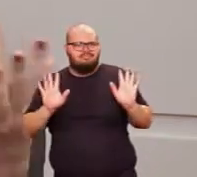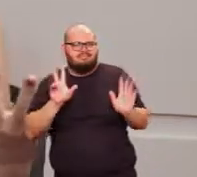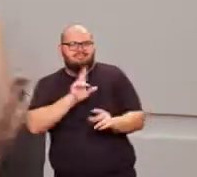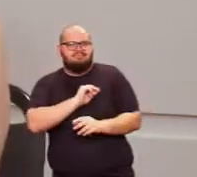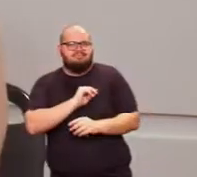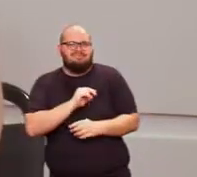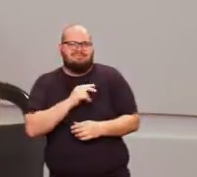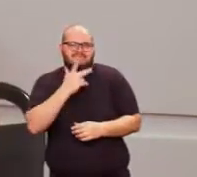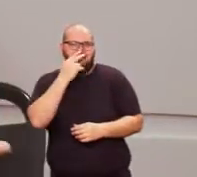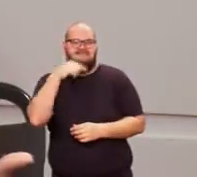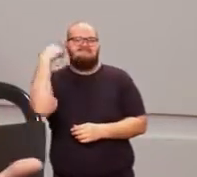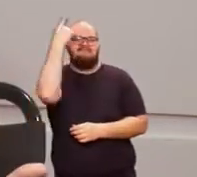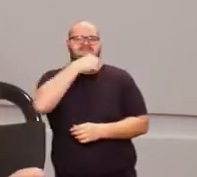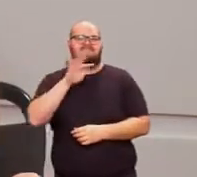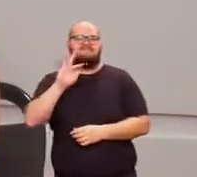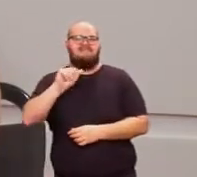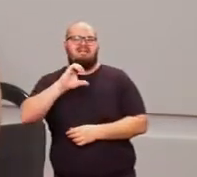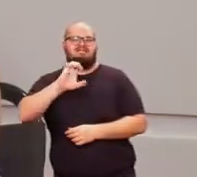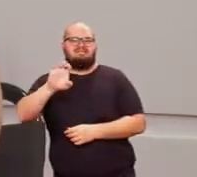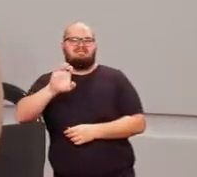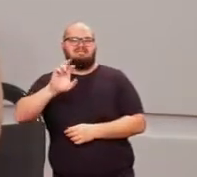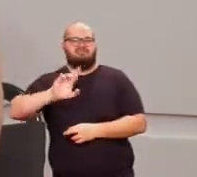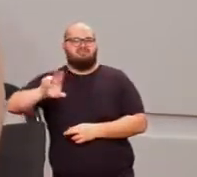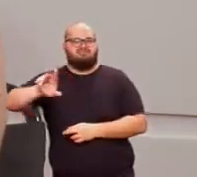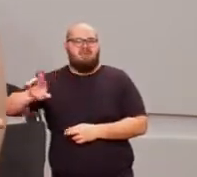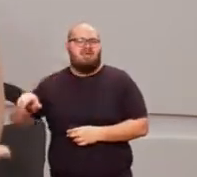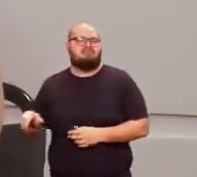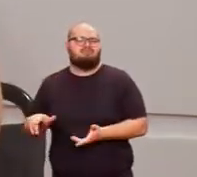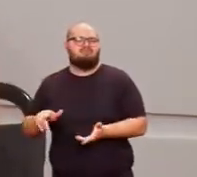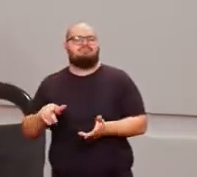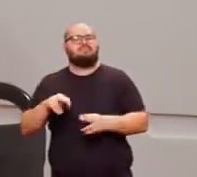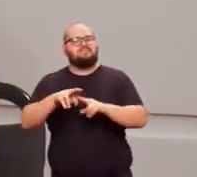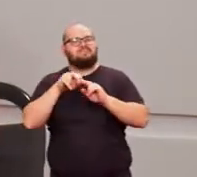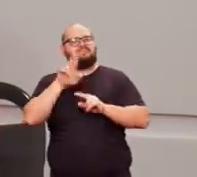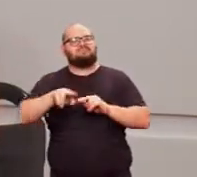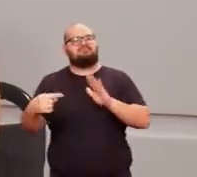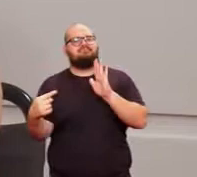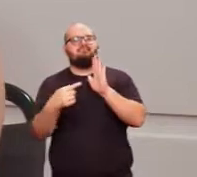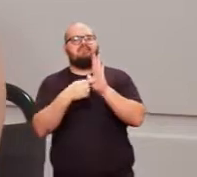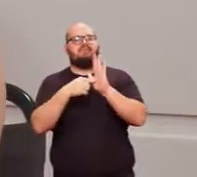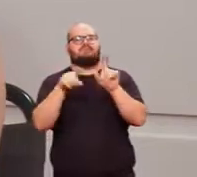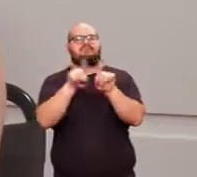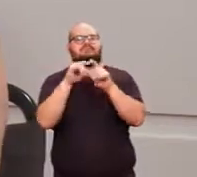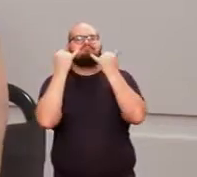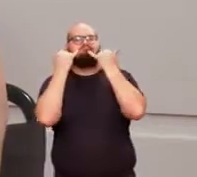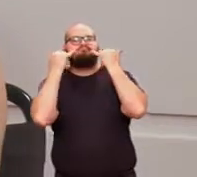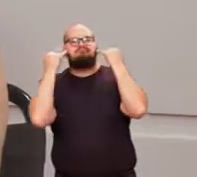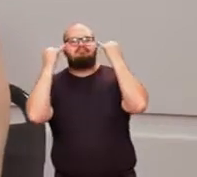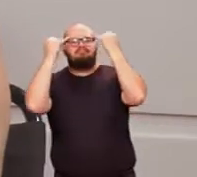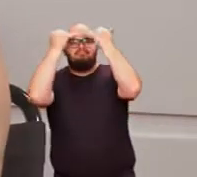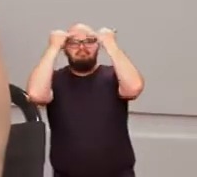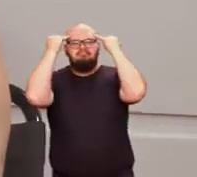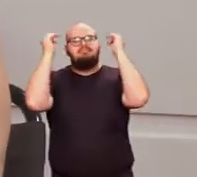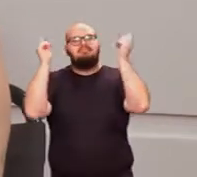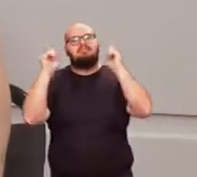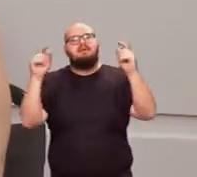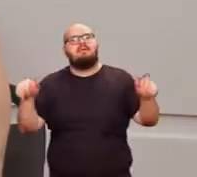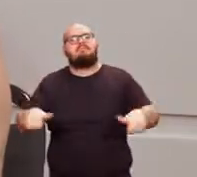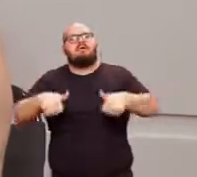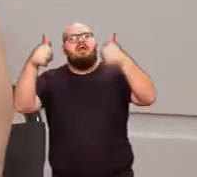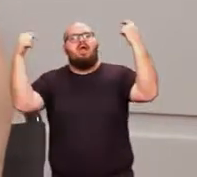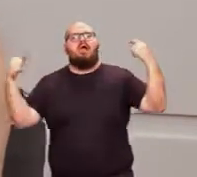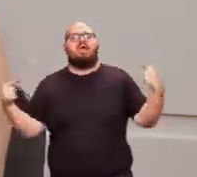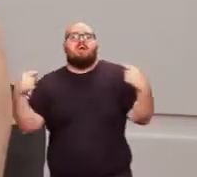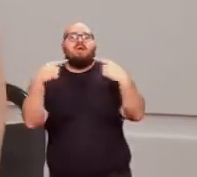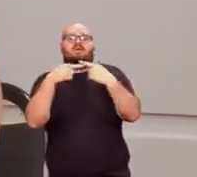gente consegue observar que são 3 indivíduos diferentes, né, ou 3 faces diferentes. Então, através dessas medidas, desses pontos de referência,